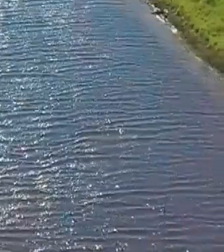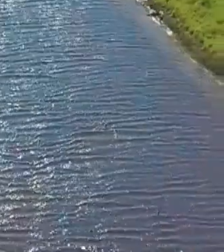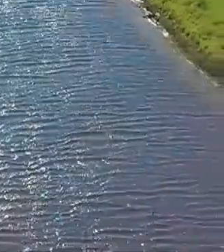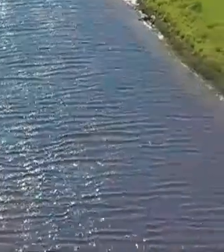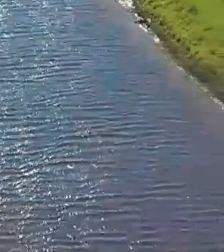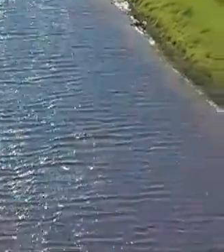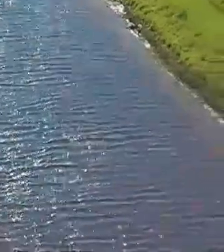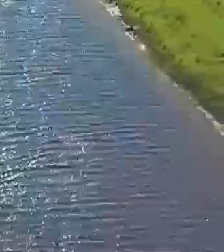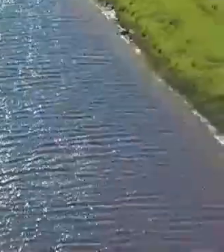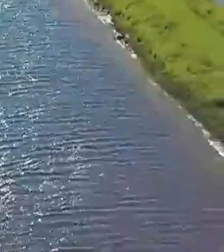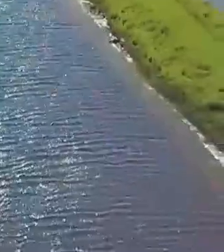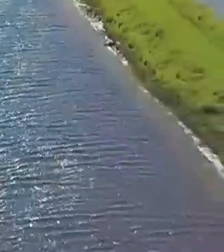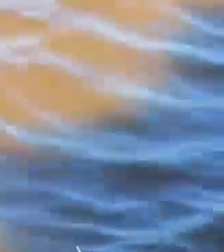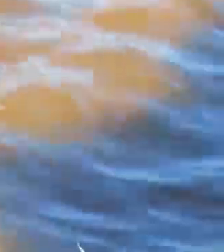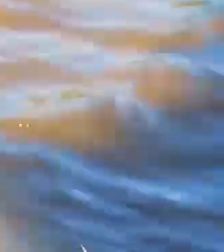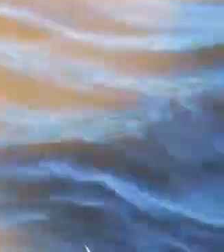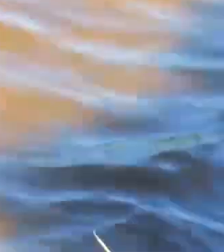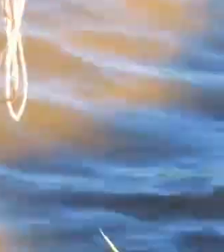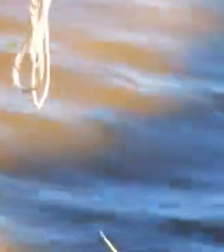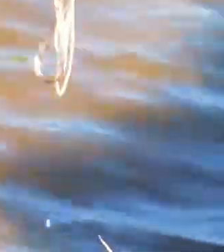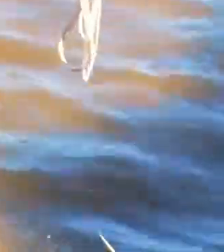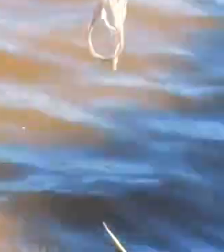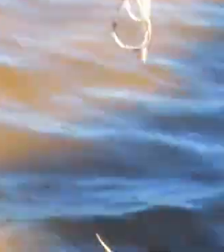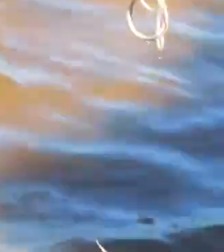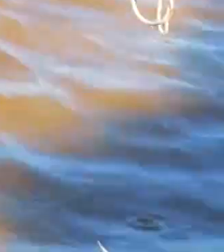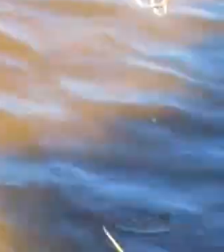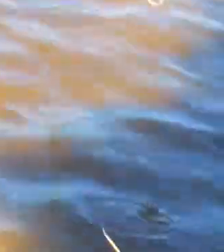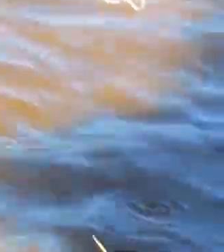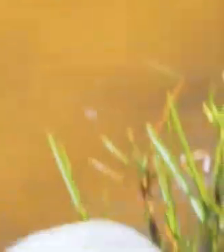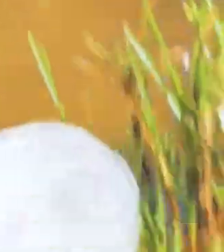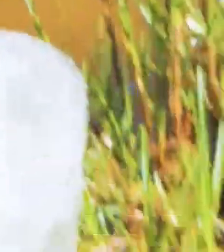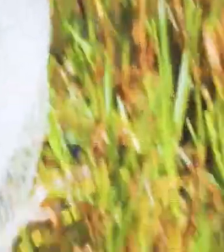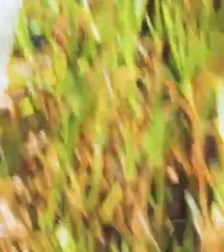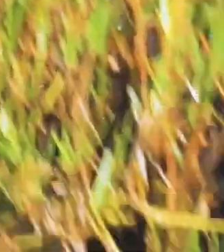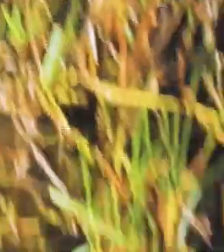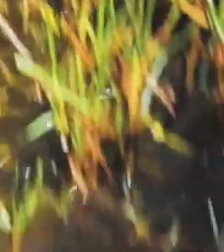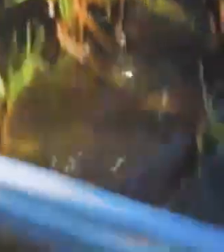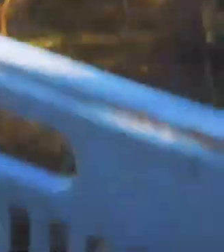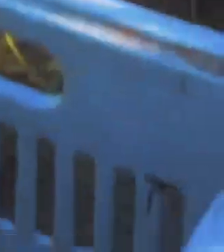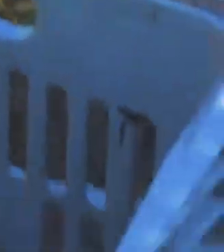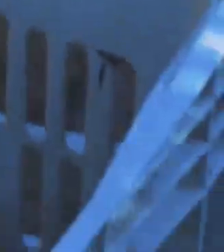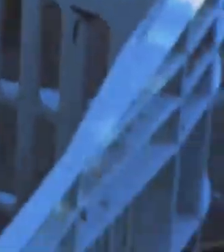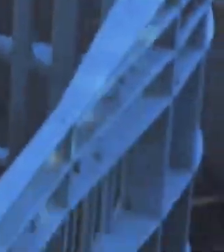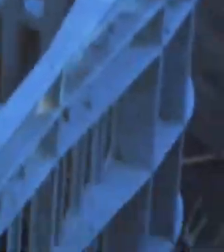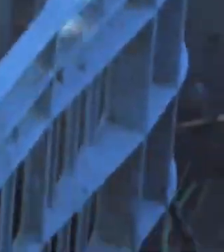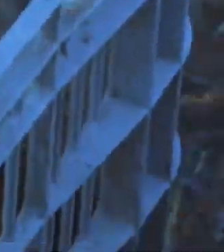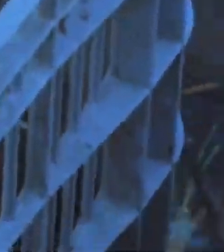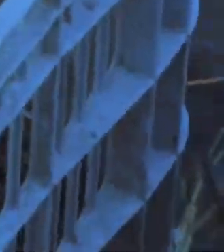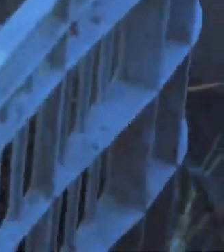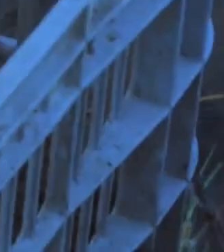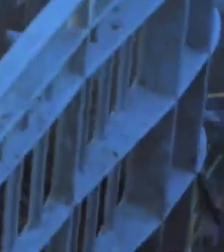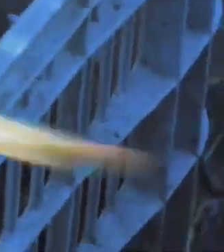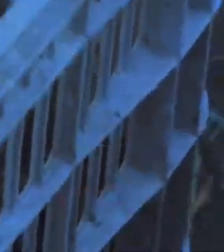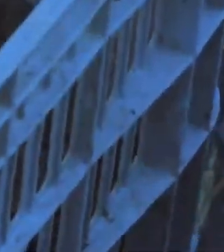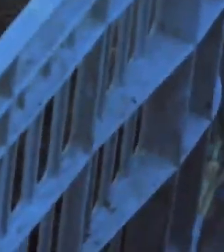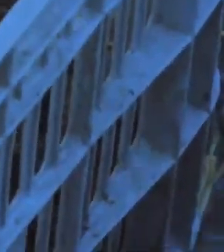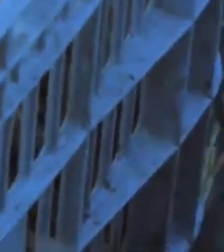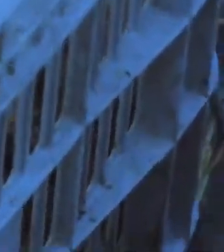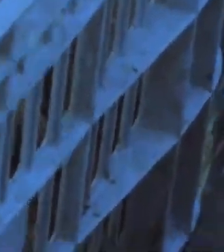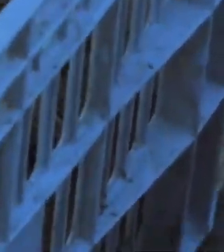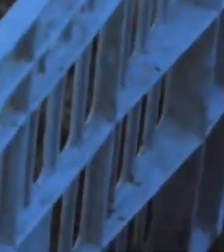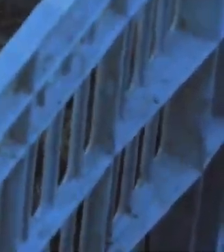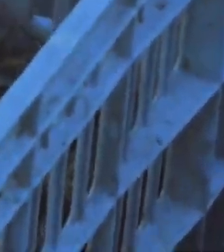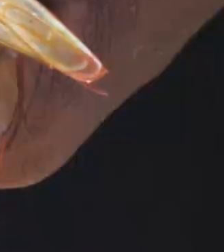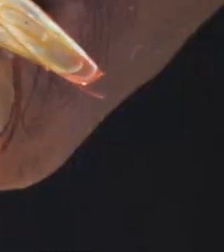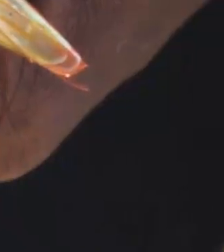a carcinicultura é a parte importante da economia do município. Em 2020, a cidade produziu mais de uma